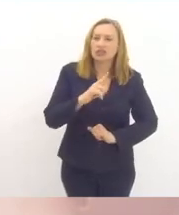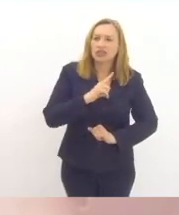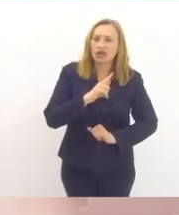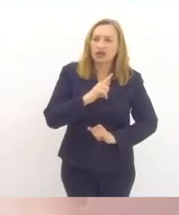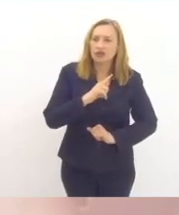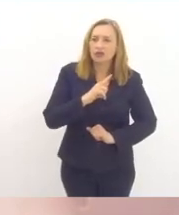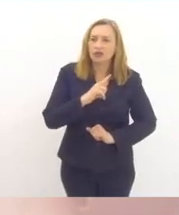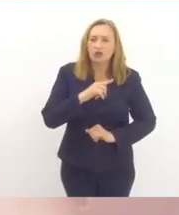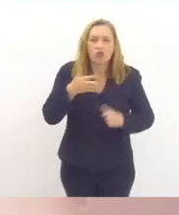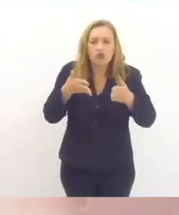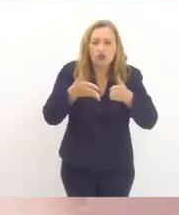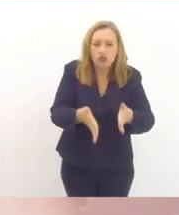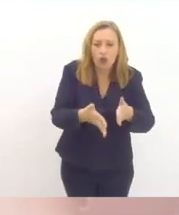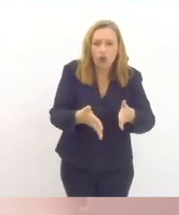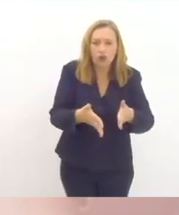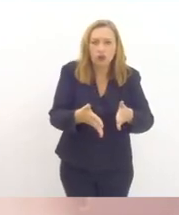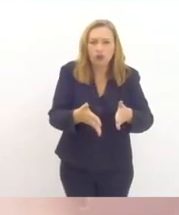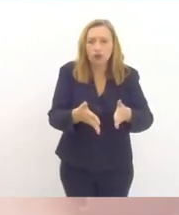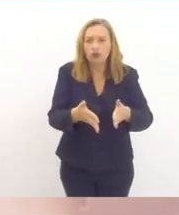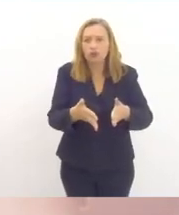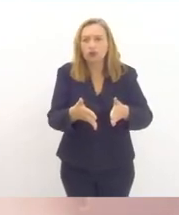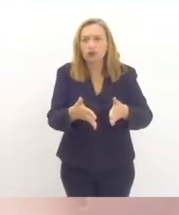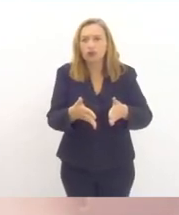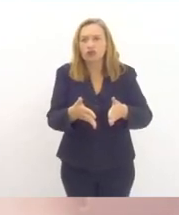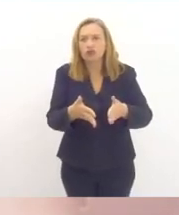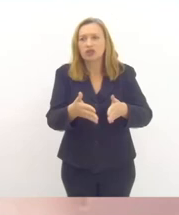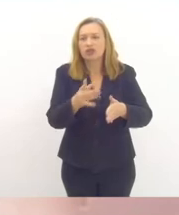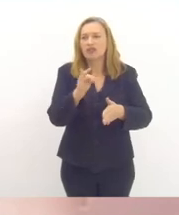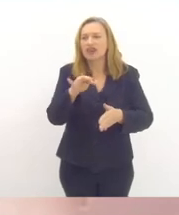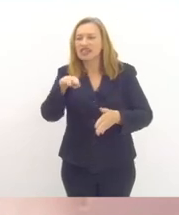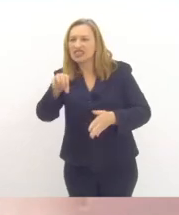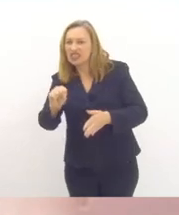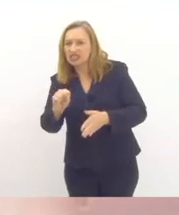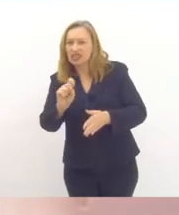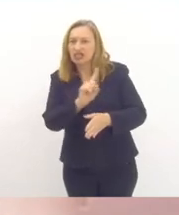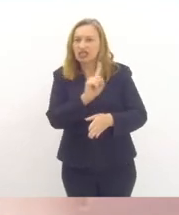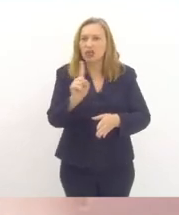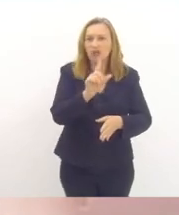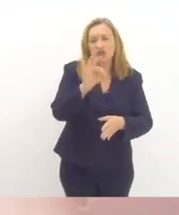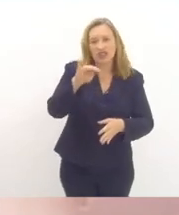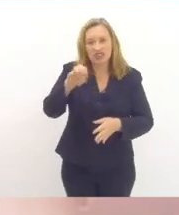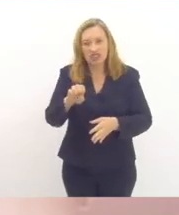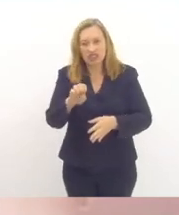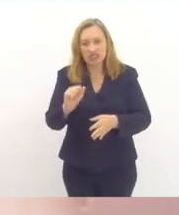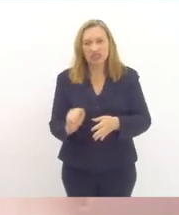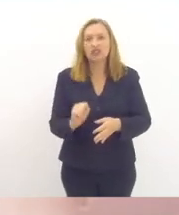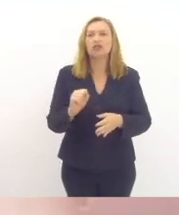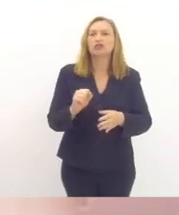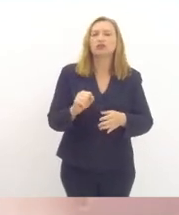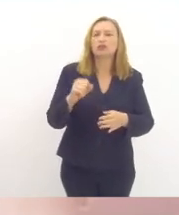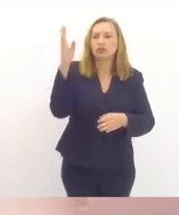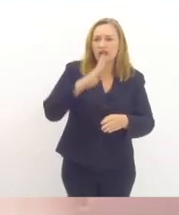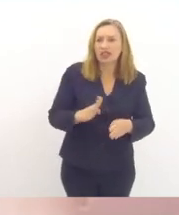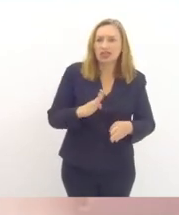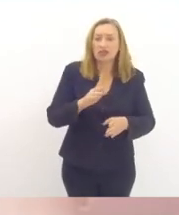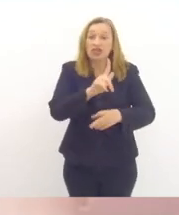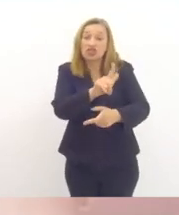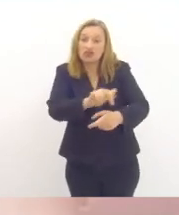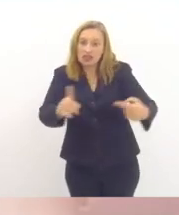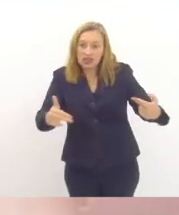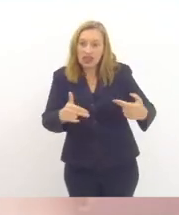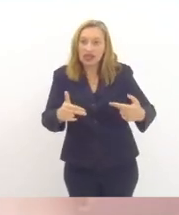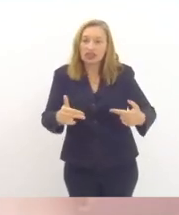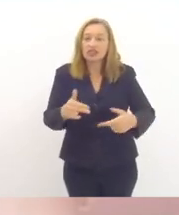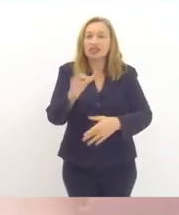elemento, se tem um foco que a agenda fascista, neofascista, protofascista no Brasil visa, é justamente a diversidade, né?